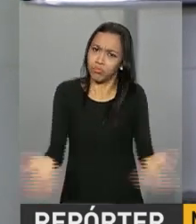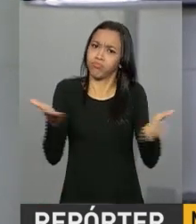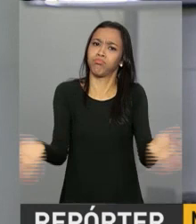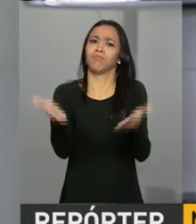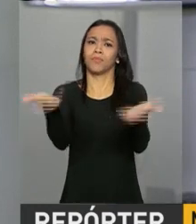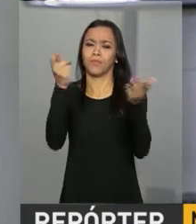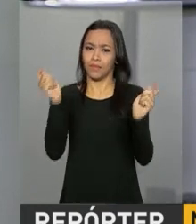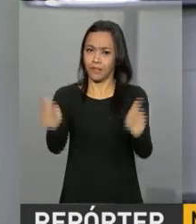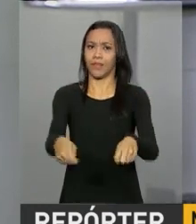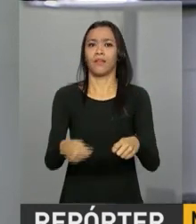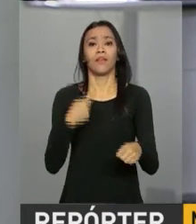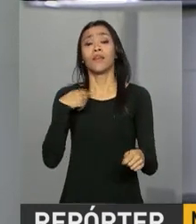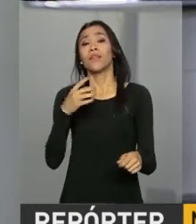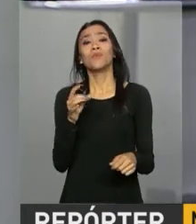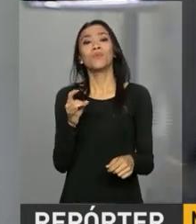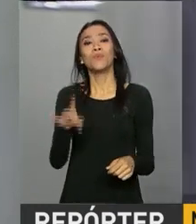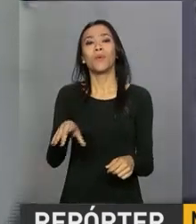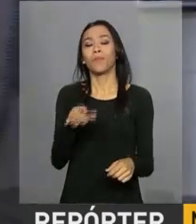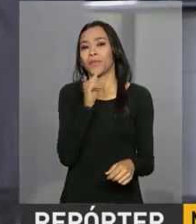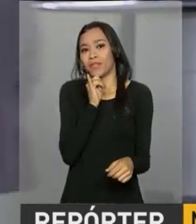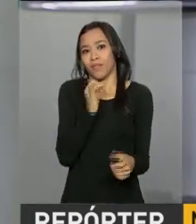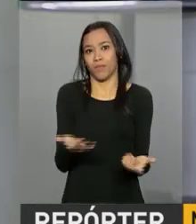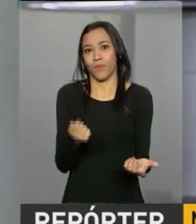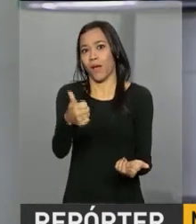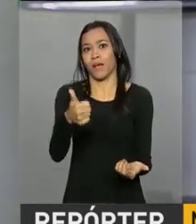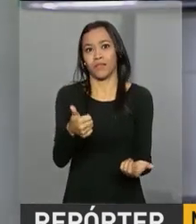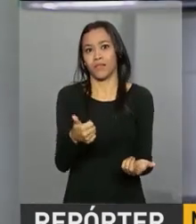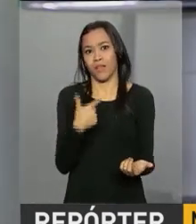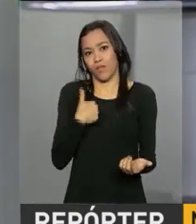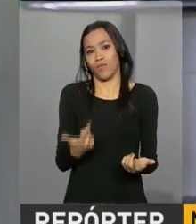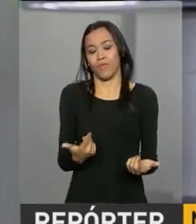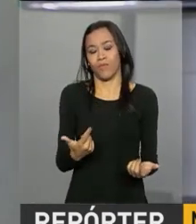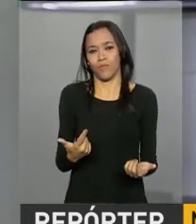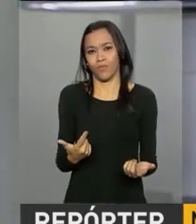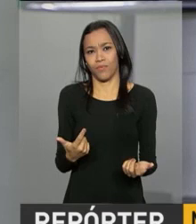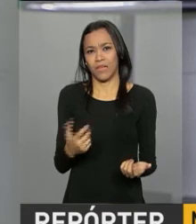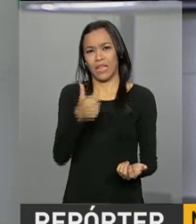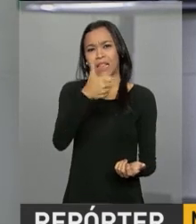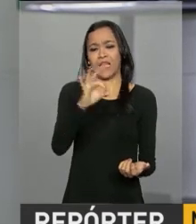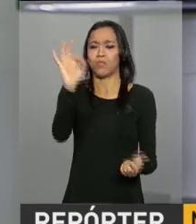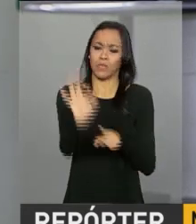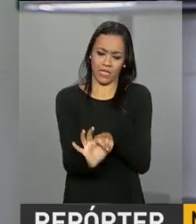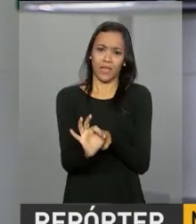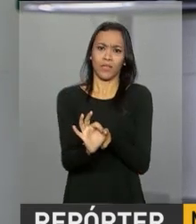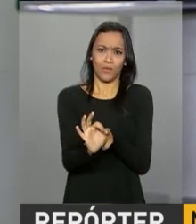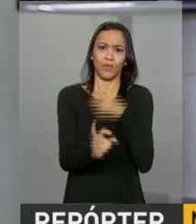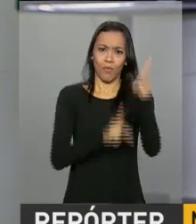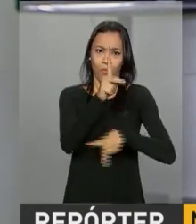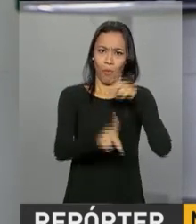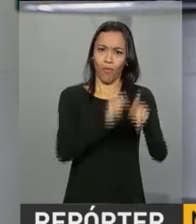precisamos fazer isso não é admissível nós est com com quase Sei lá eu e eh 10% da população brasileira